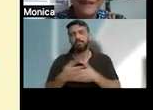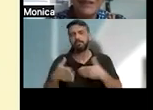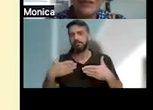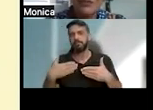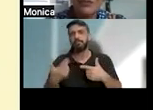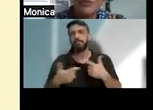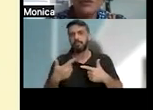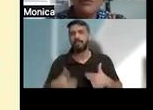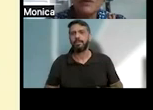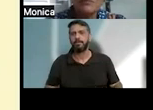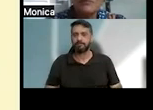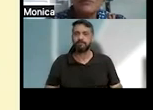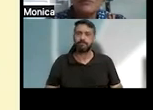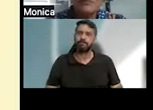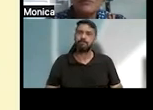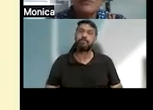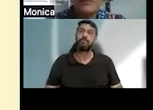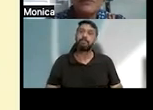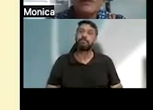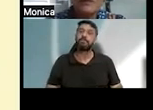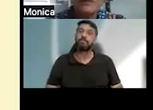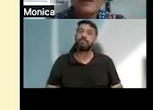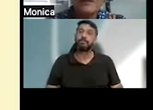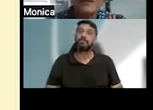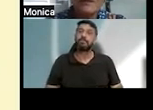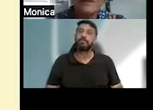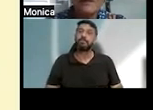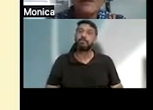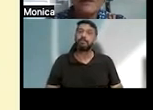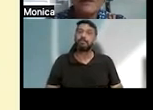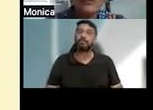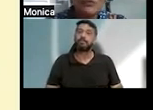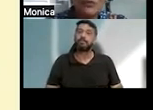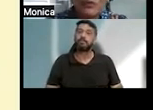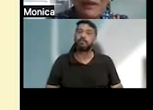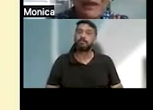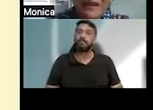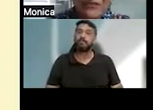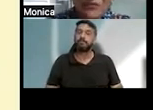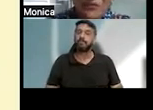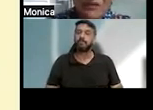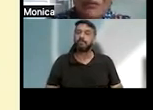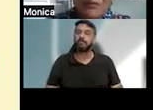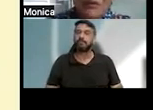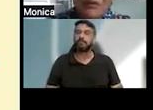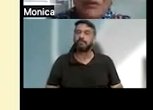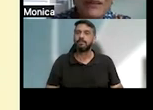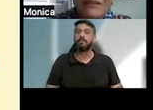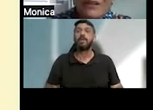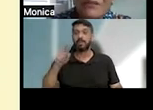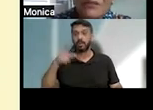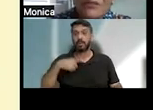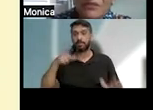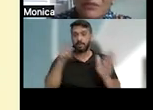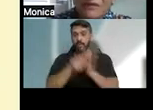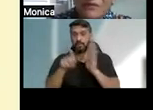É E isso, estou sempre que vendo eu aqui uma. vejo. Ah, desculpa. Não, estou vendo aqui uma pergunta e